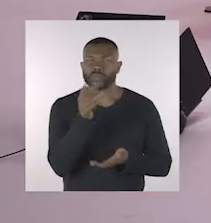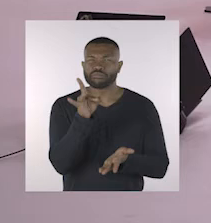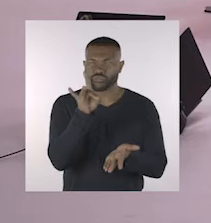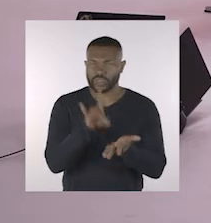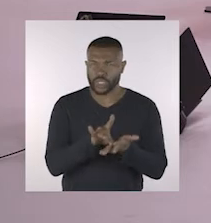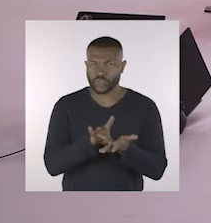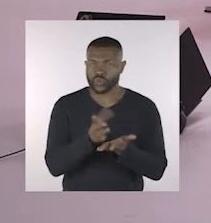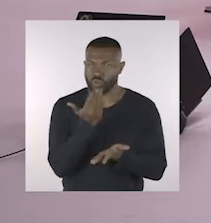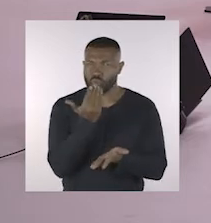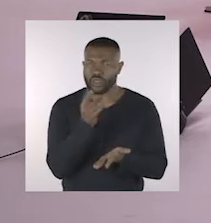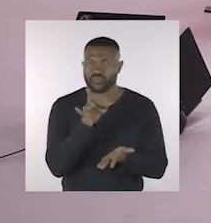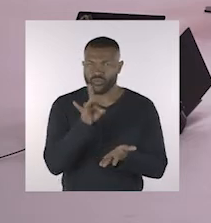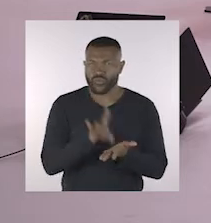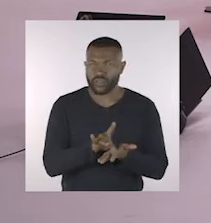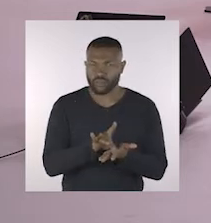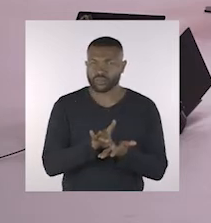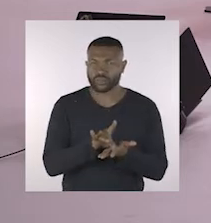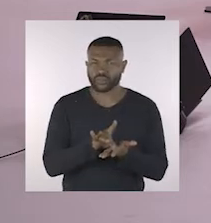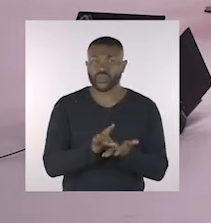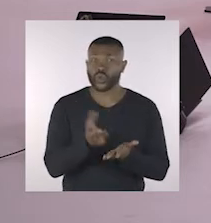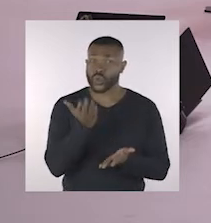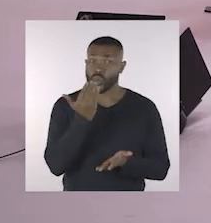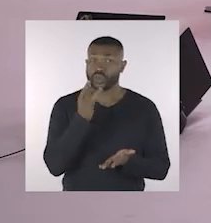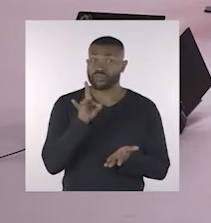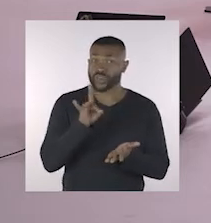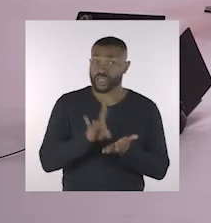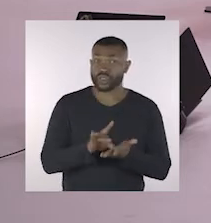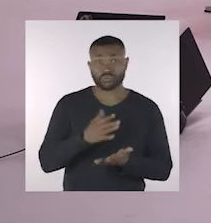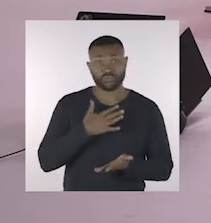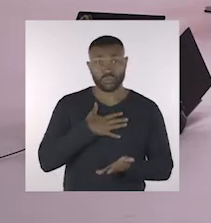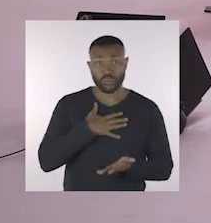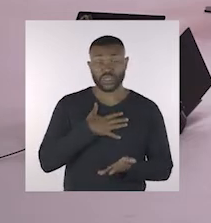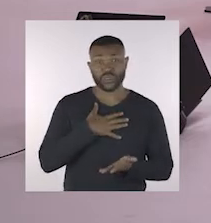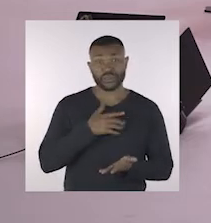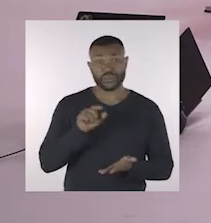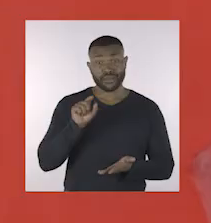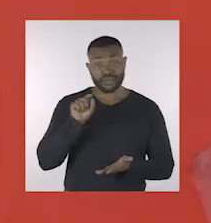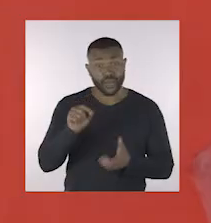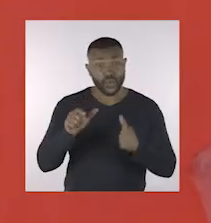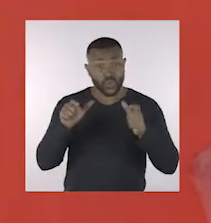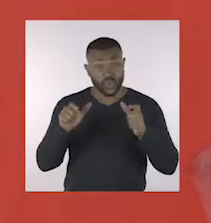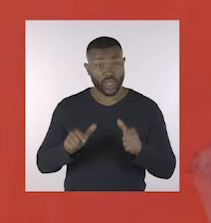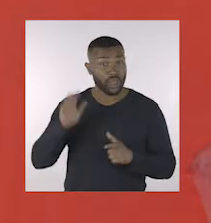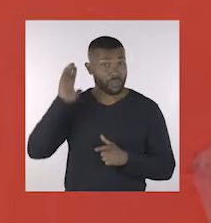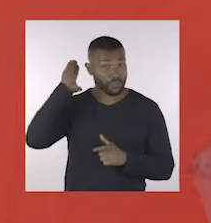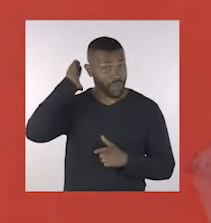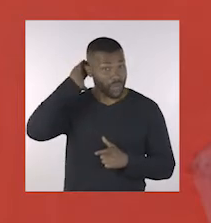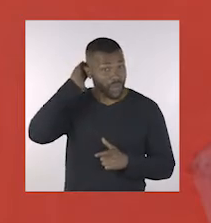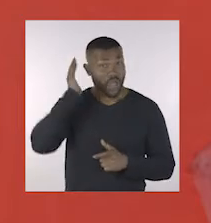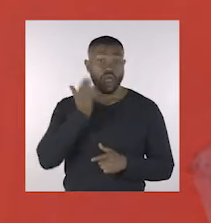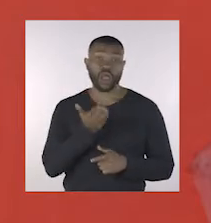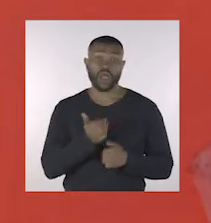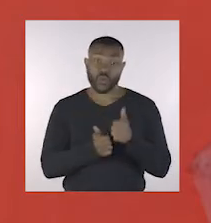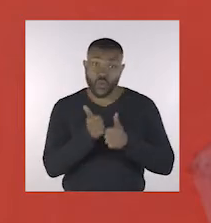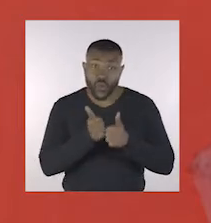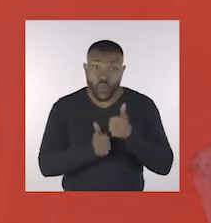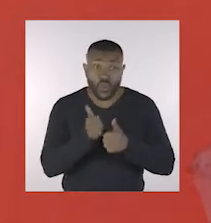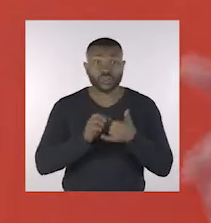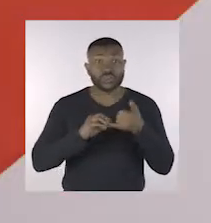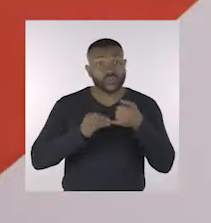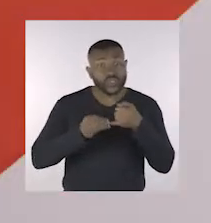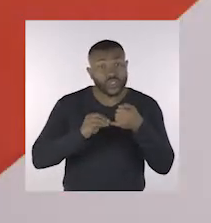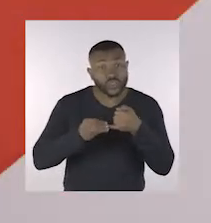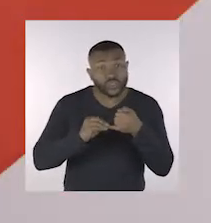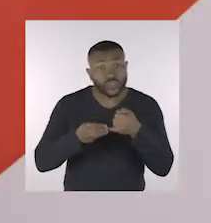refeição de verdade alimentação de verdade e alimentação de verdade para mim quem é do Paraná é arroz feijão carne legumes